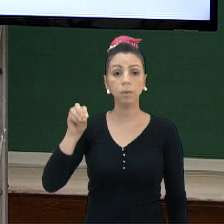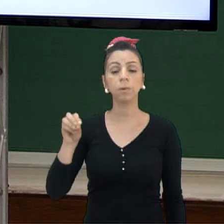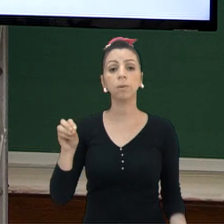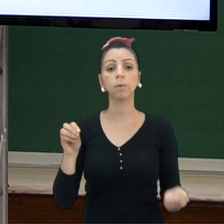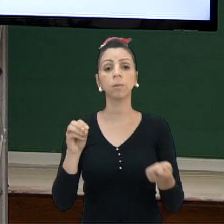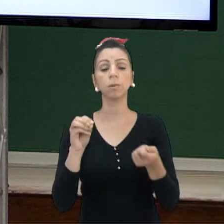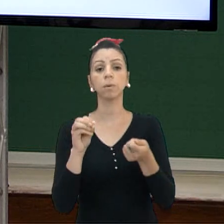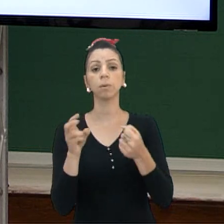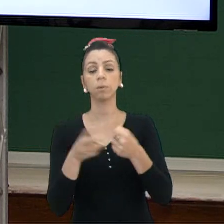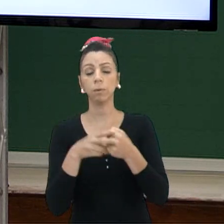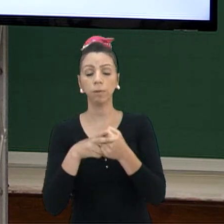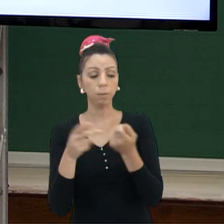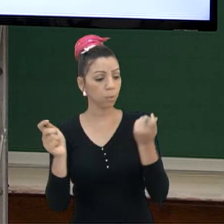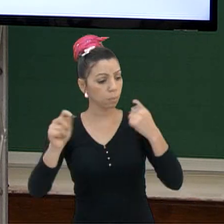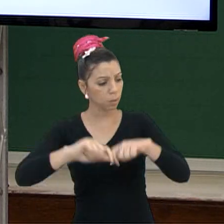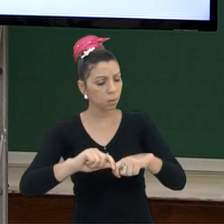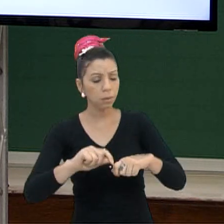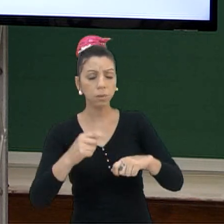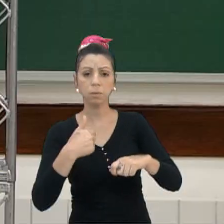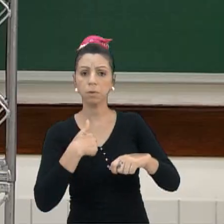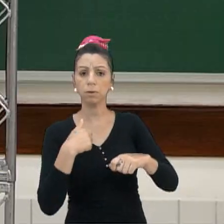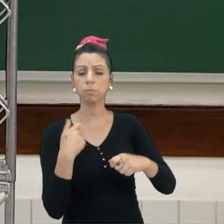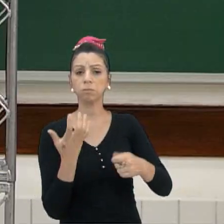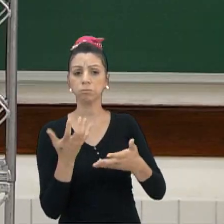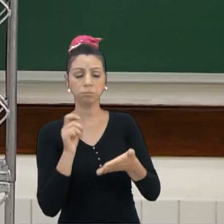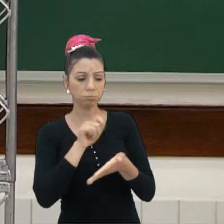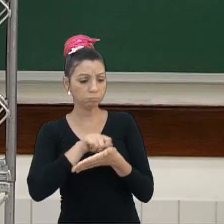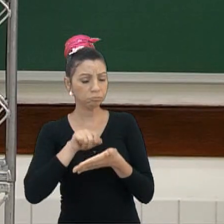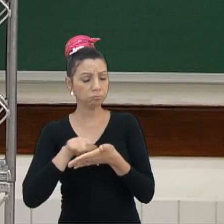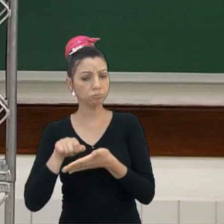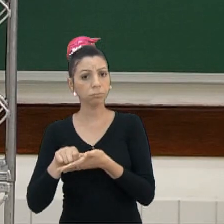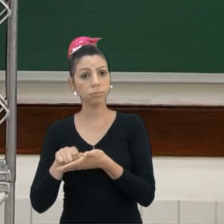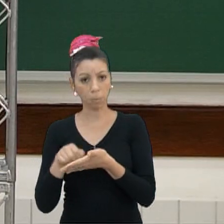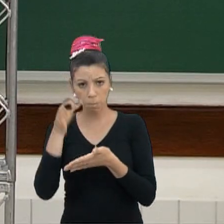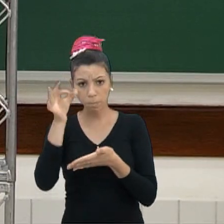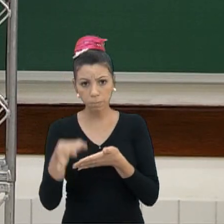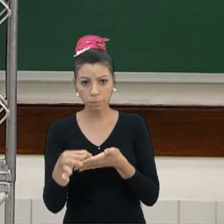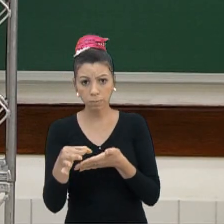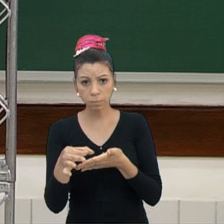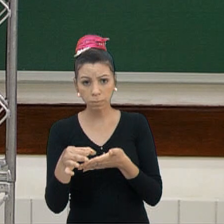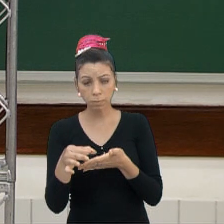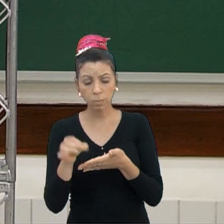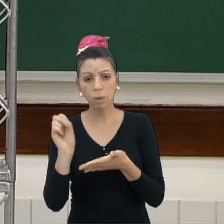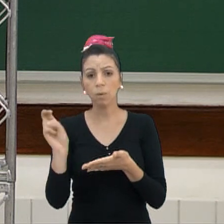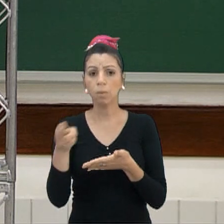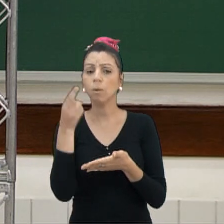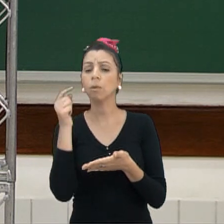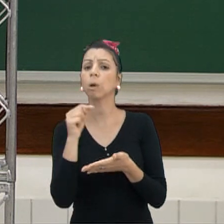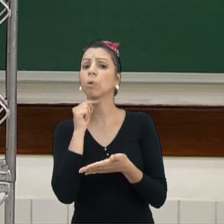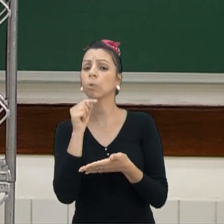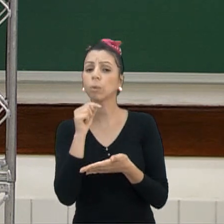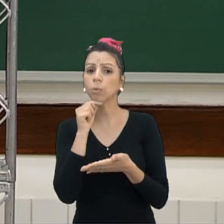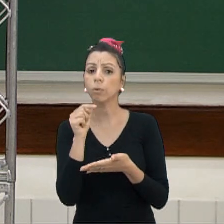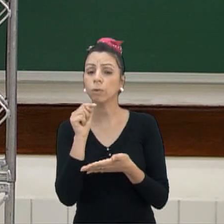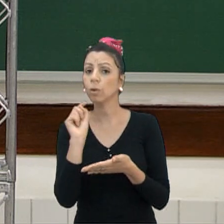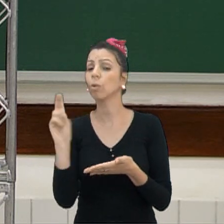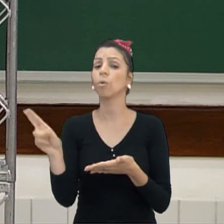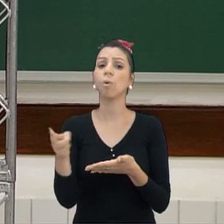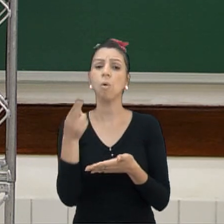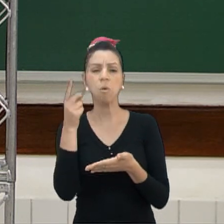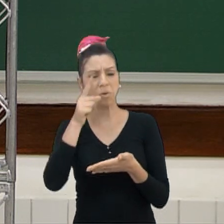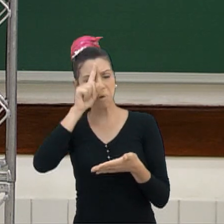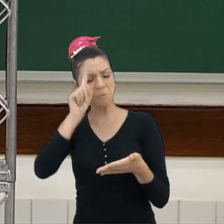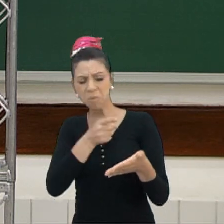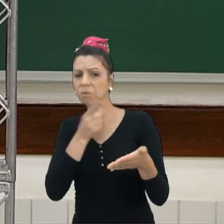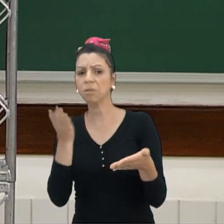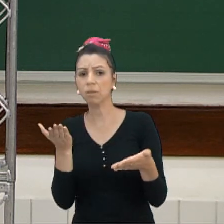precisando ali. Será que aquilo que eu quero escrever é uma certeza ou será que eu tenho dúvida? Será que eu estou querendo